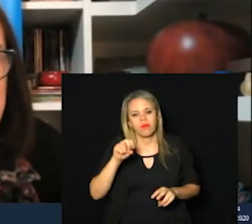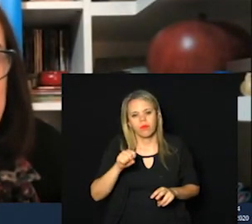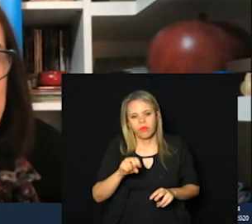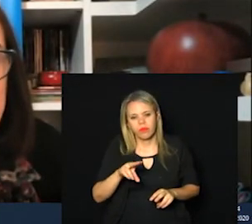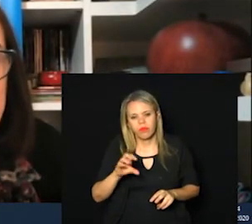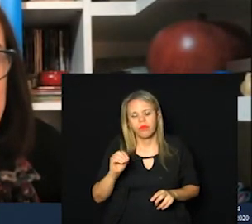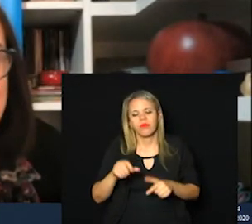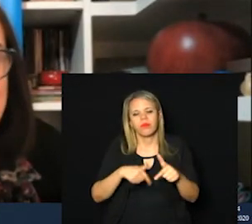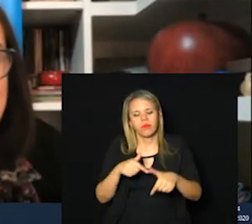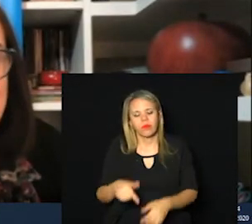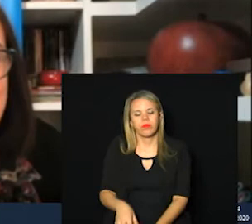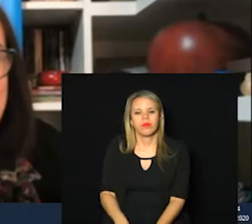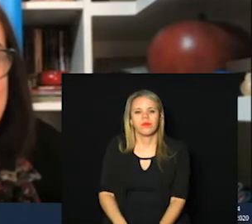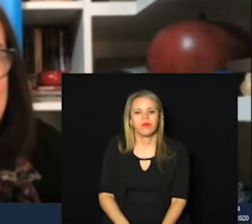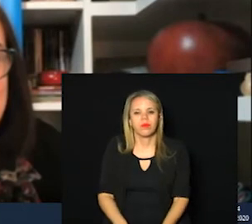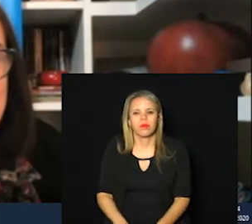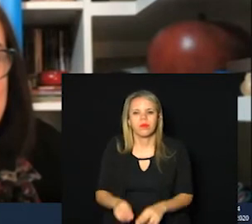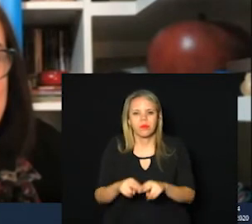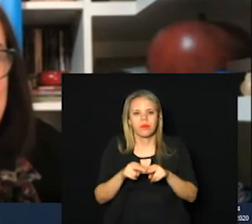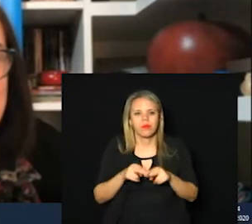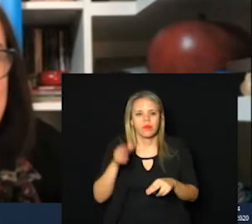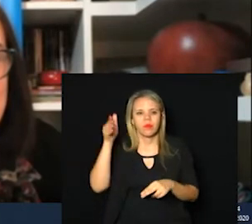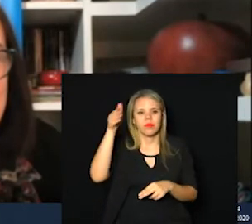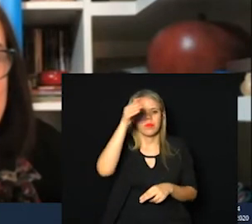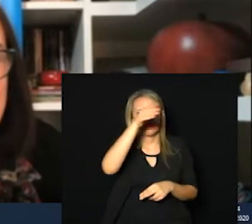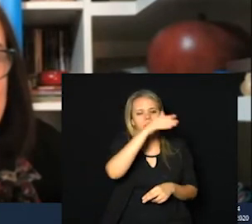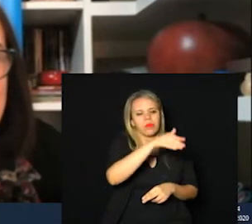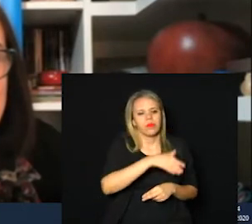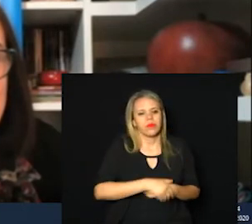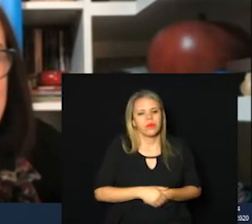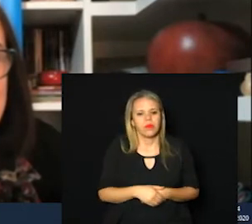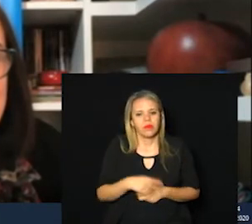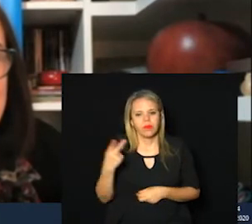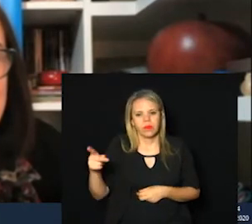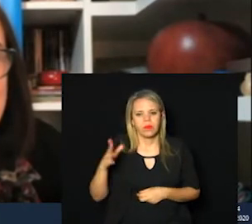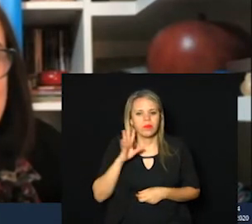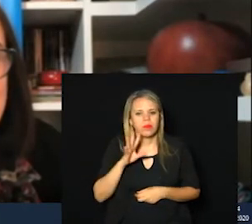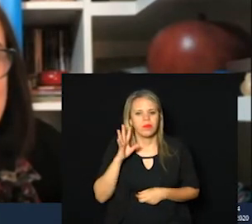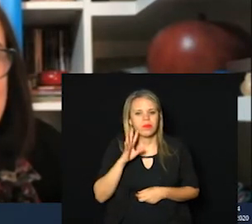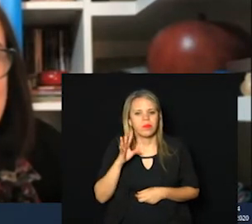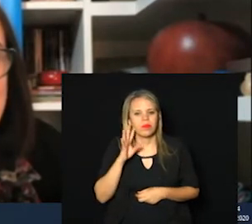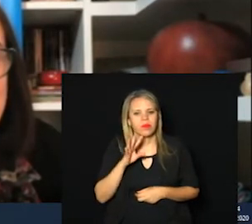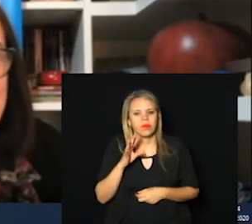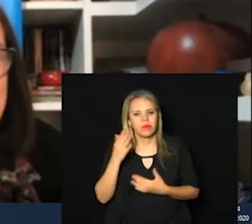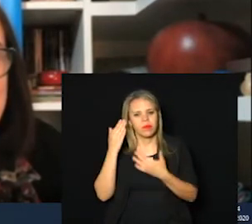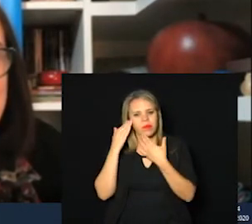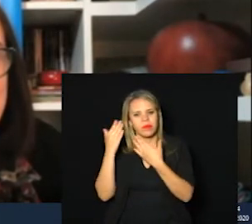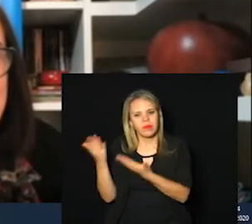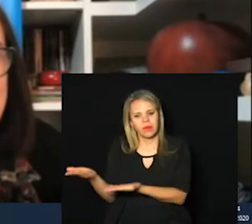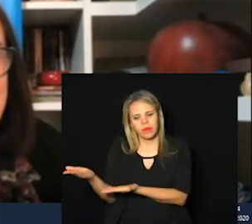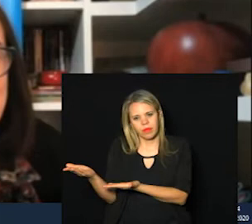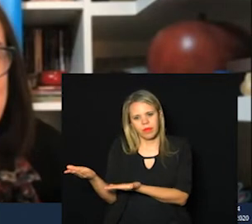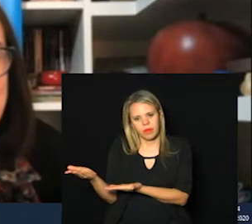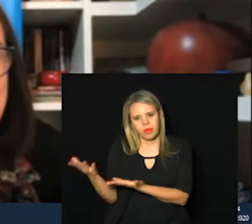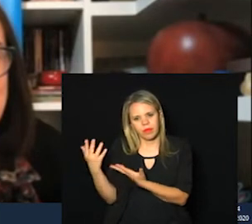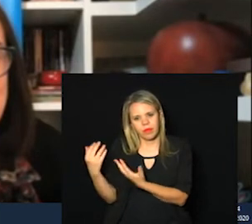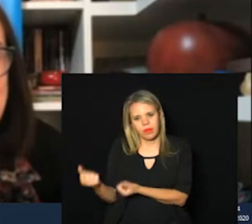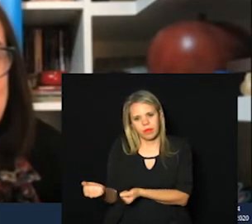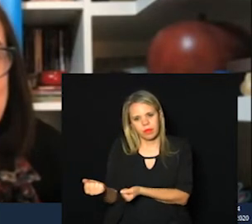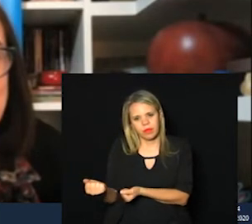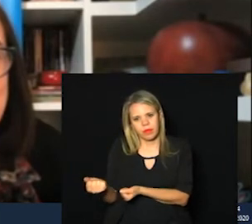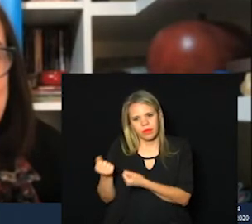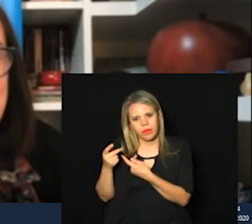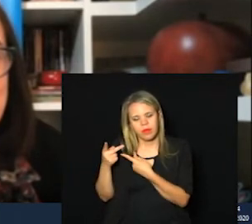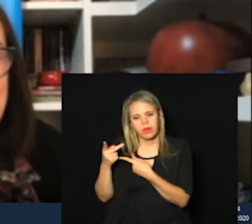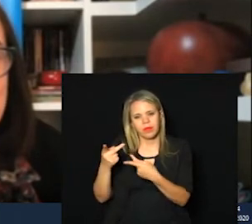trabalha por todos os cantos aí, através da sua simpatia. Então, muito obrigada por ter aceito o convite